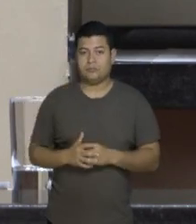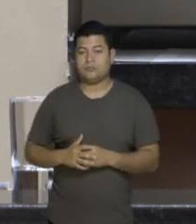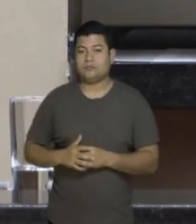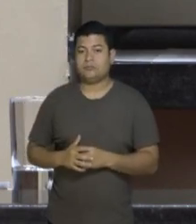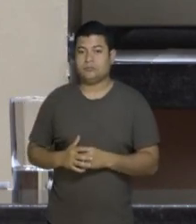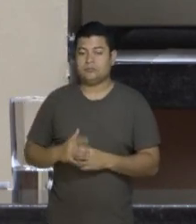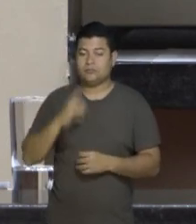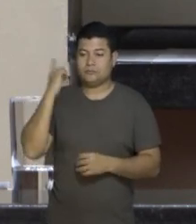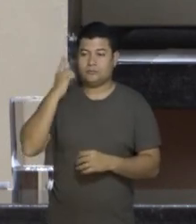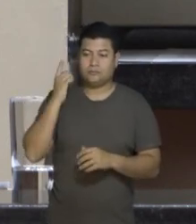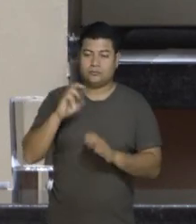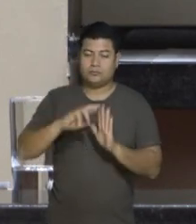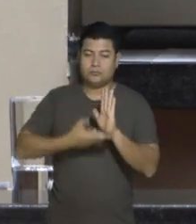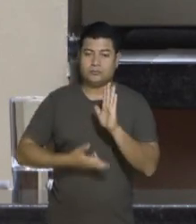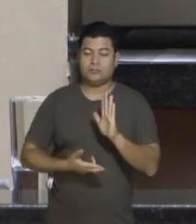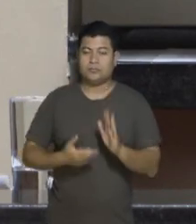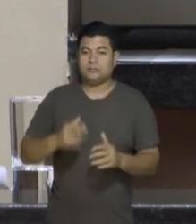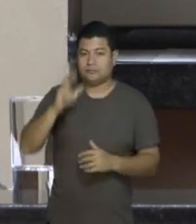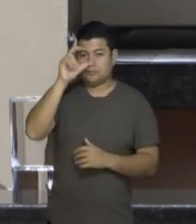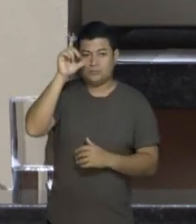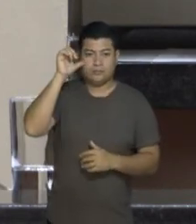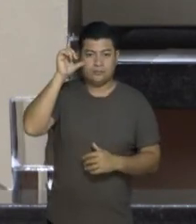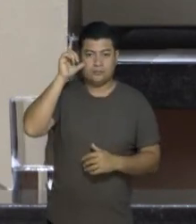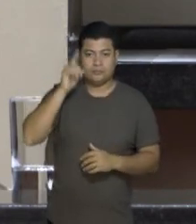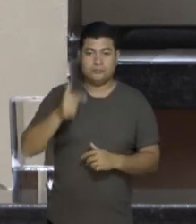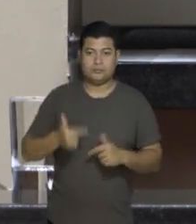deputada Luciane Carminati, em discussão.